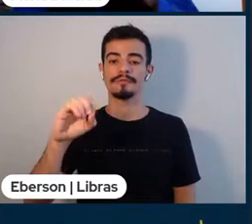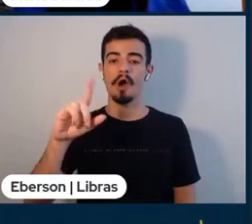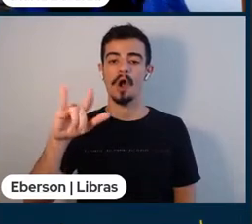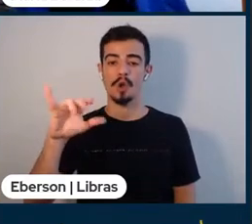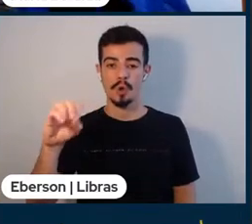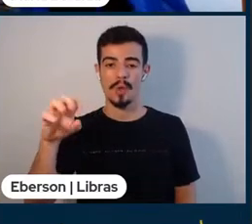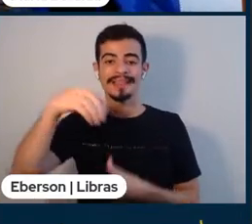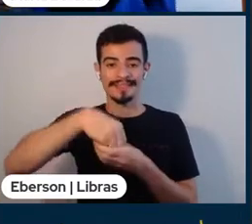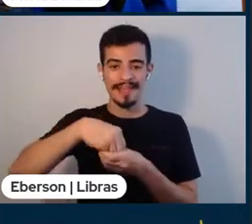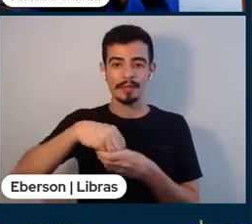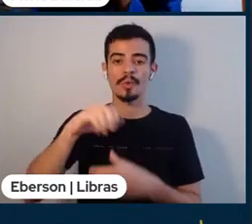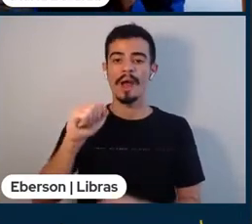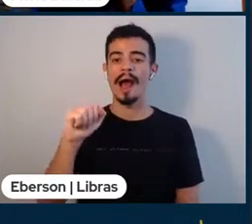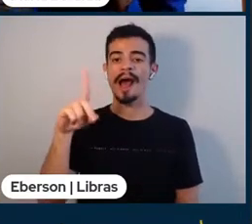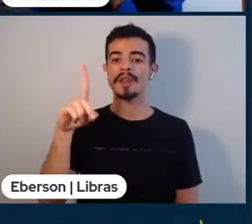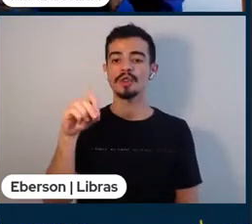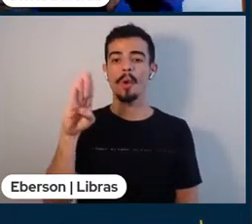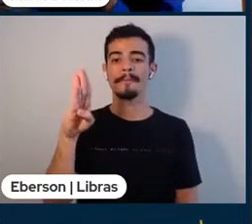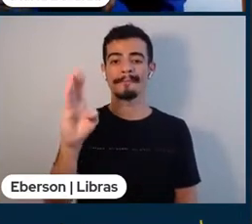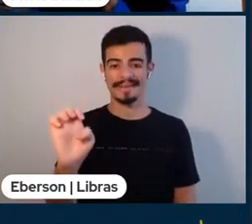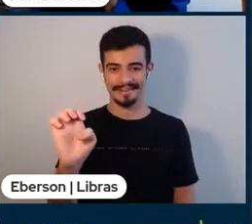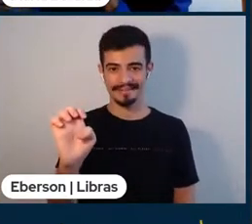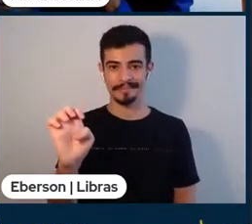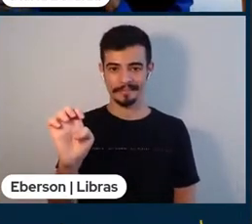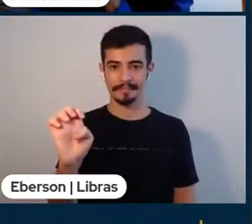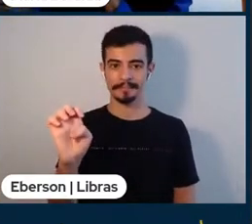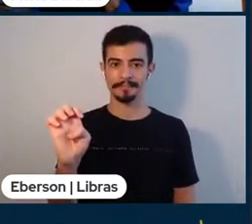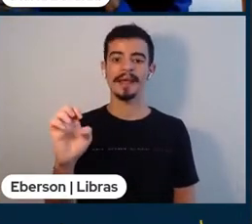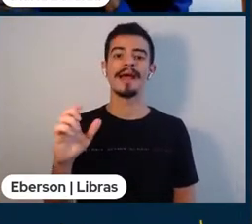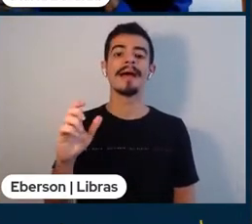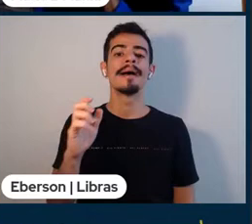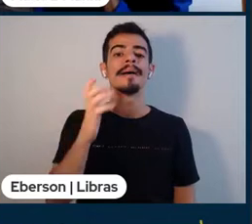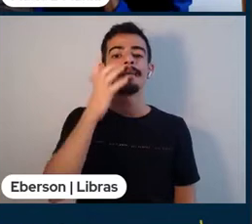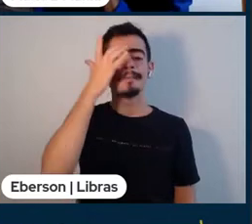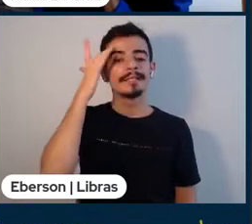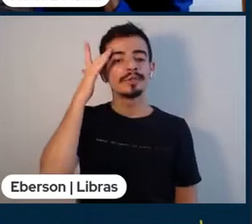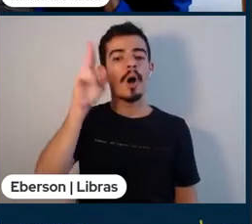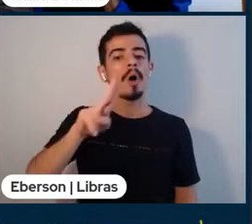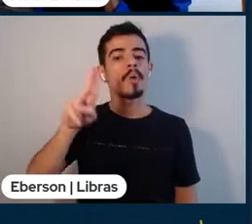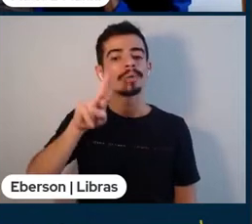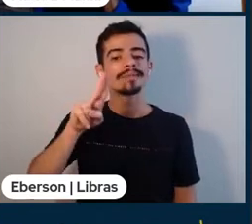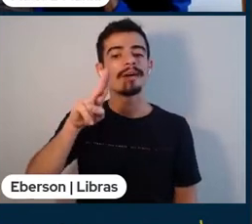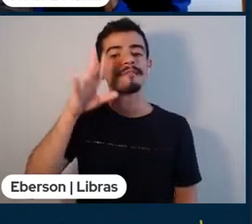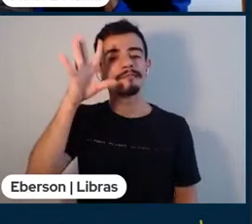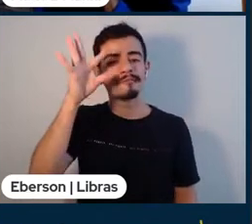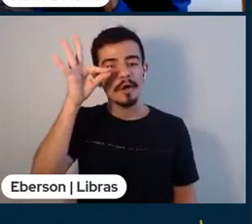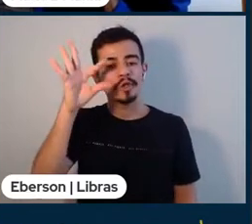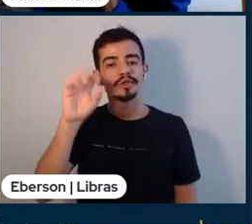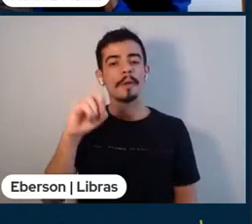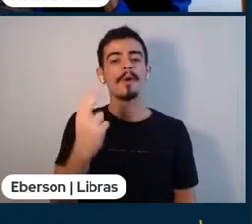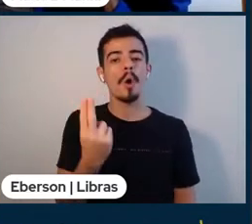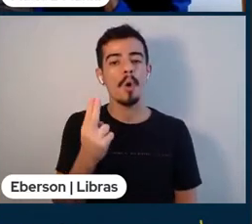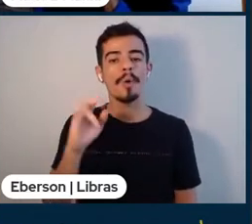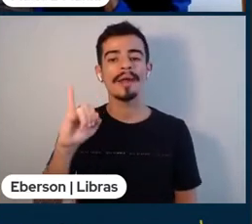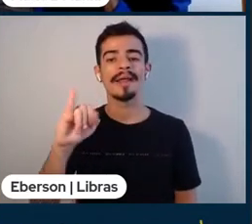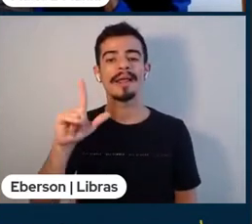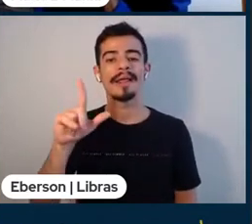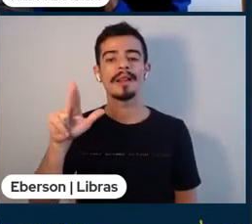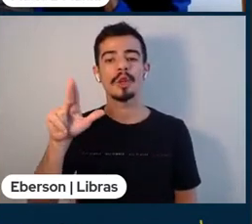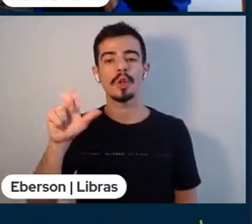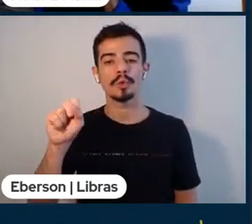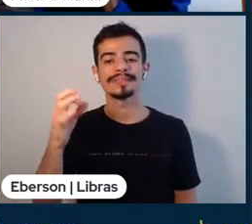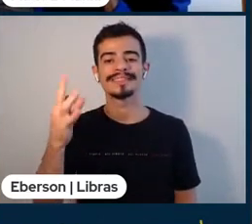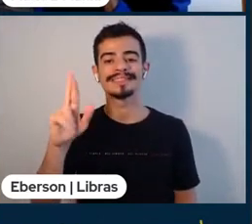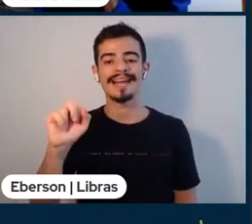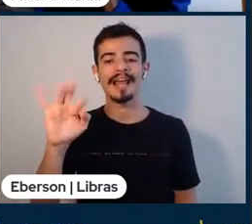tem Photoshop e Illustrator, tem esse. Acho que são 4 sites que você pode fazer de portfólio. Então, eu